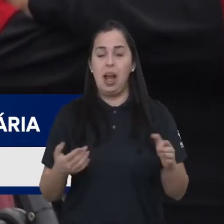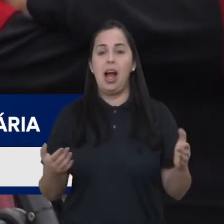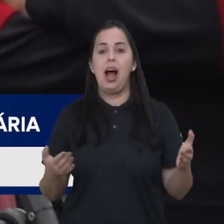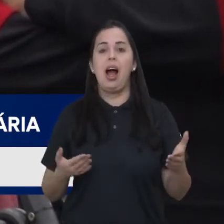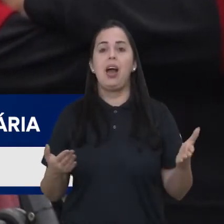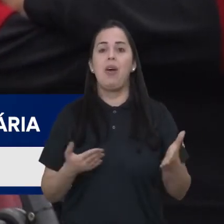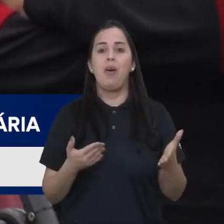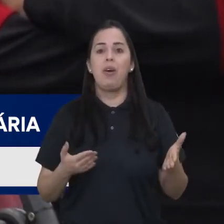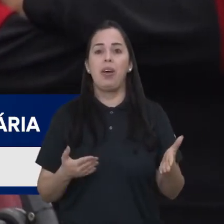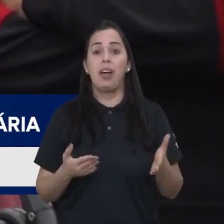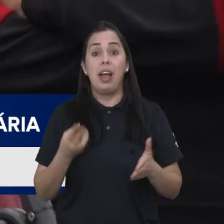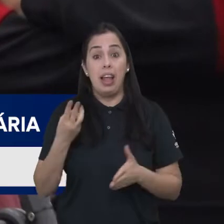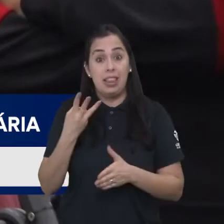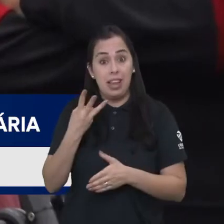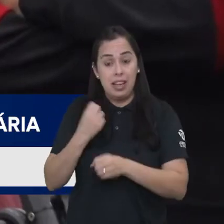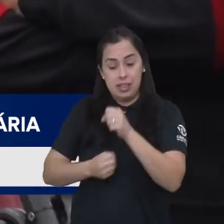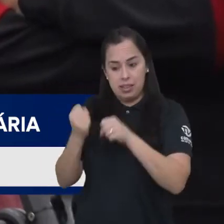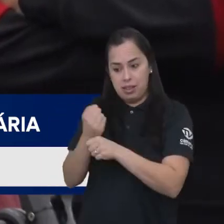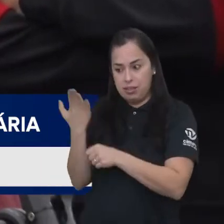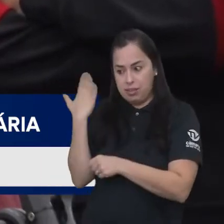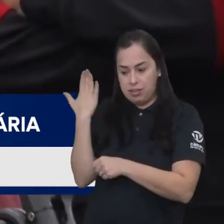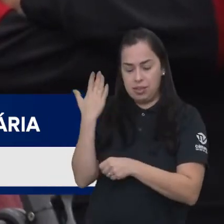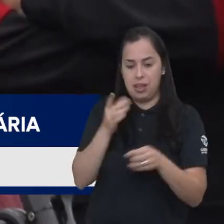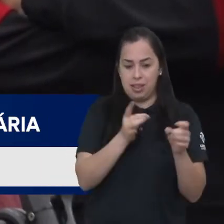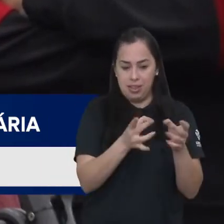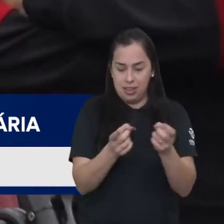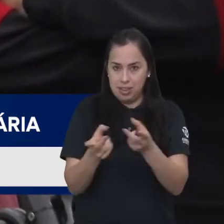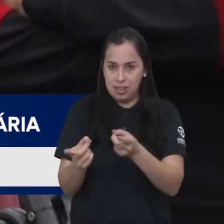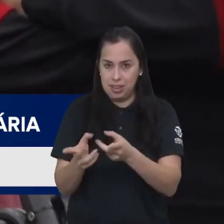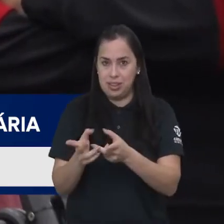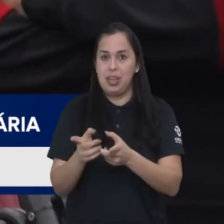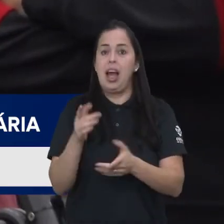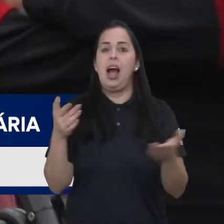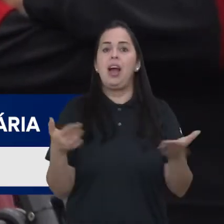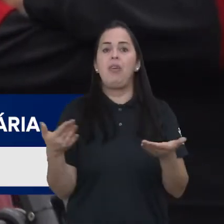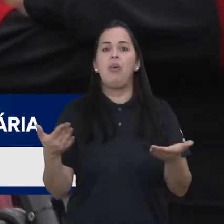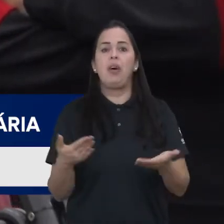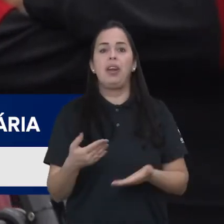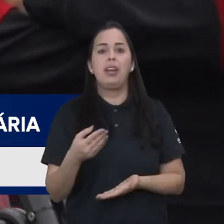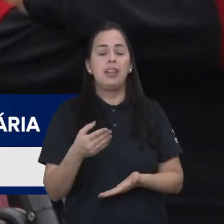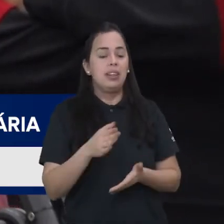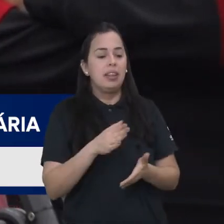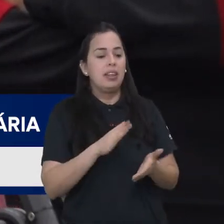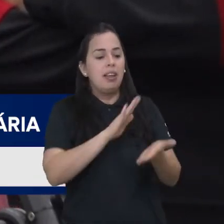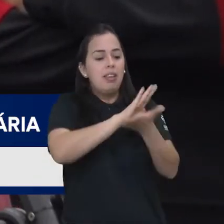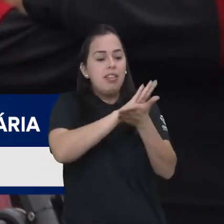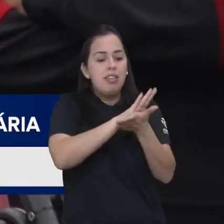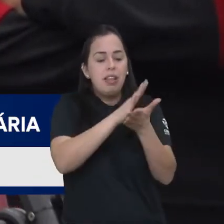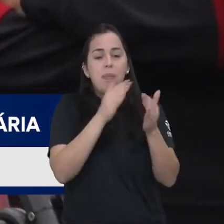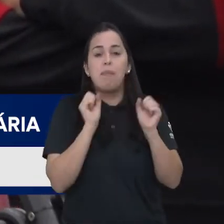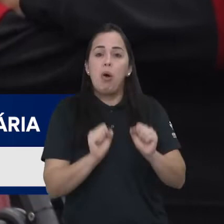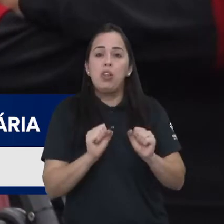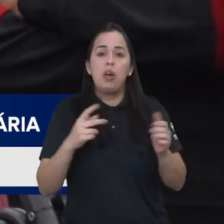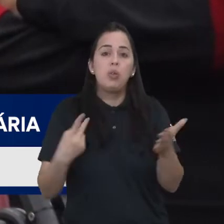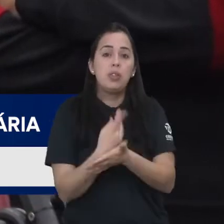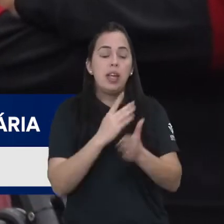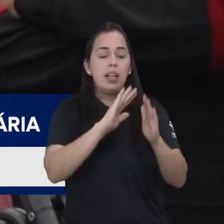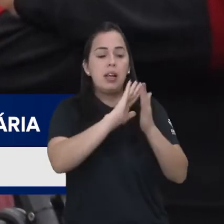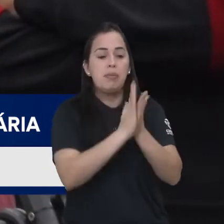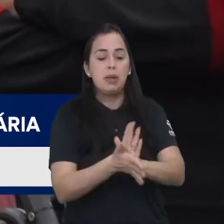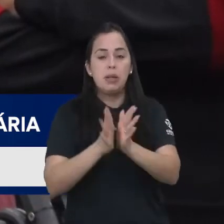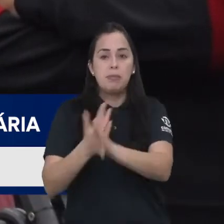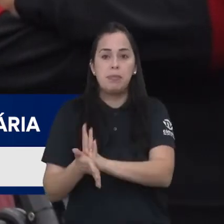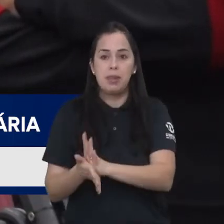ameaça e demolição é todo dia nessa rua. São 16 moradores, ameaça todo dia. e